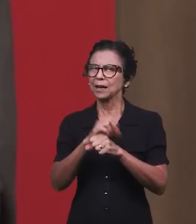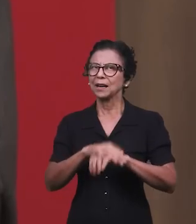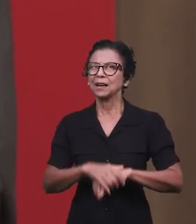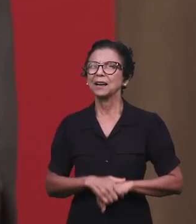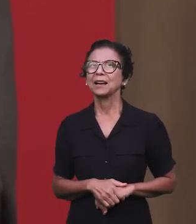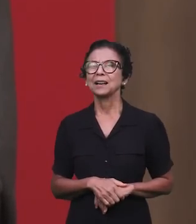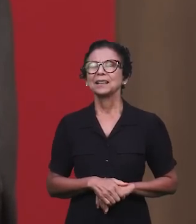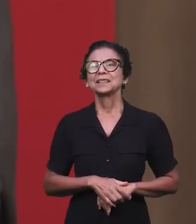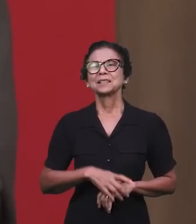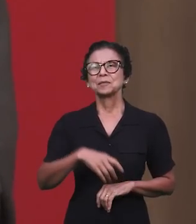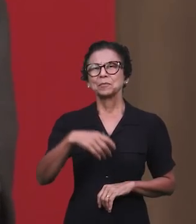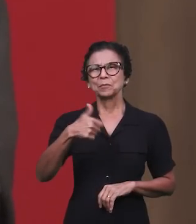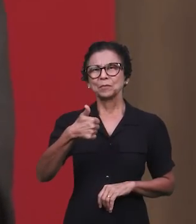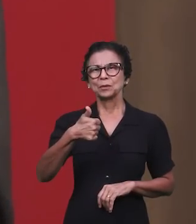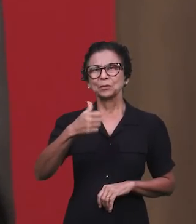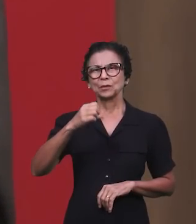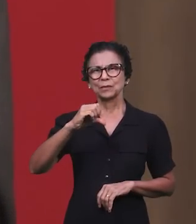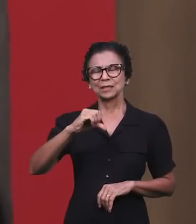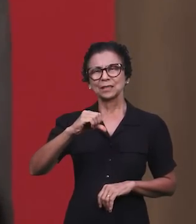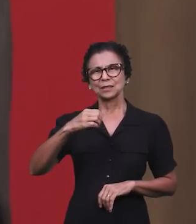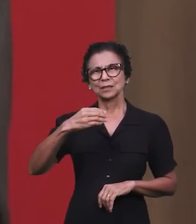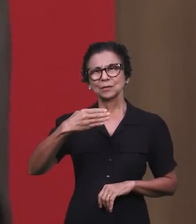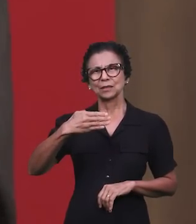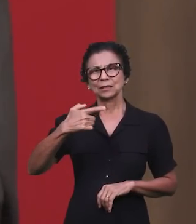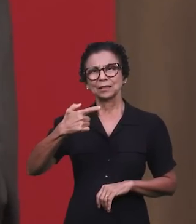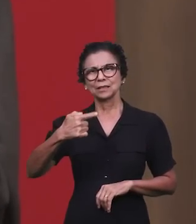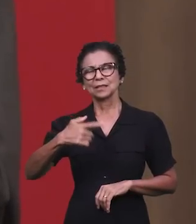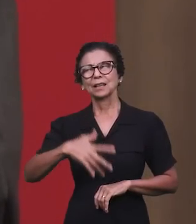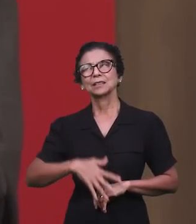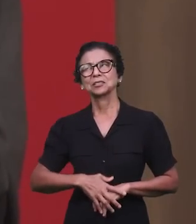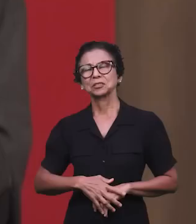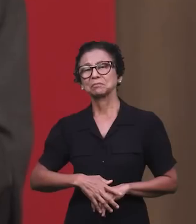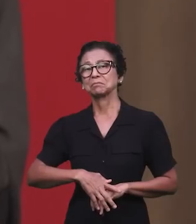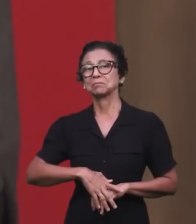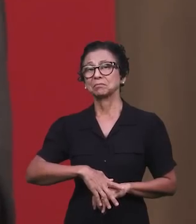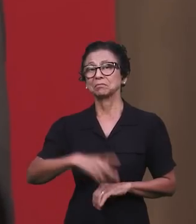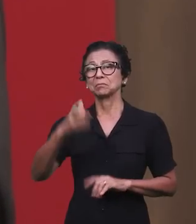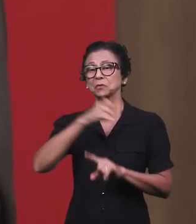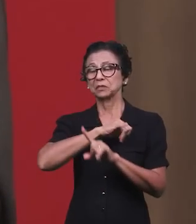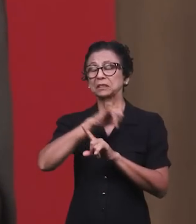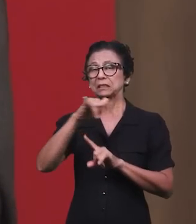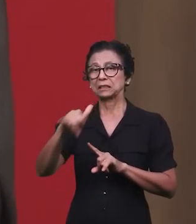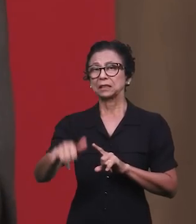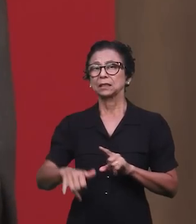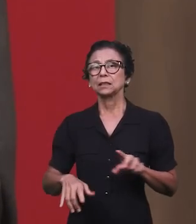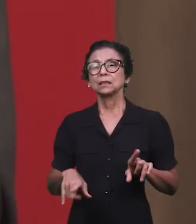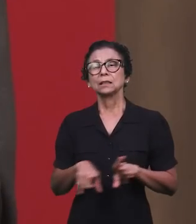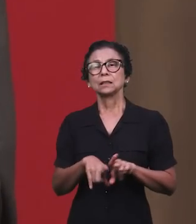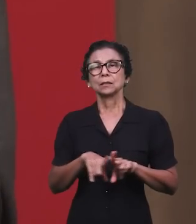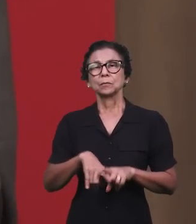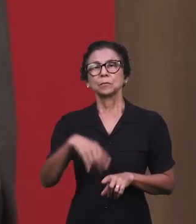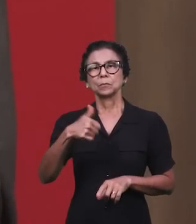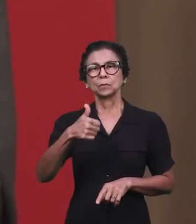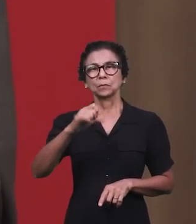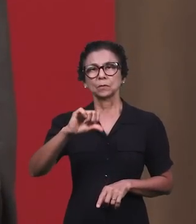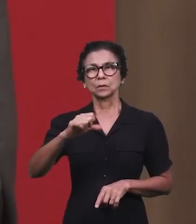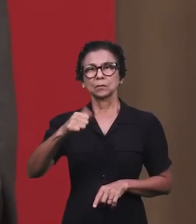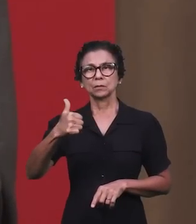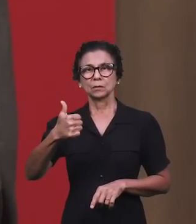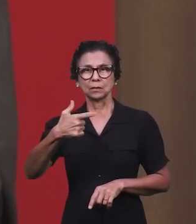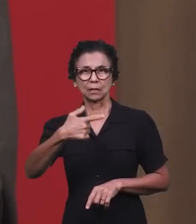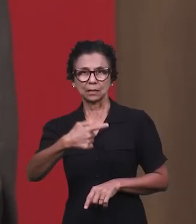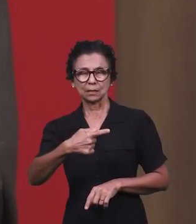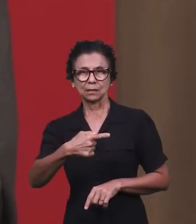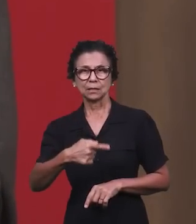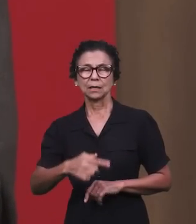como uma profecia, né? E alguns outros detalhes. Em 1917, aconteceu a